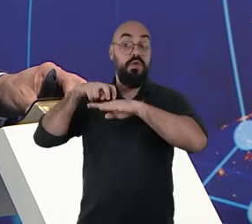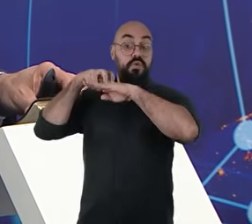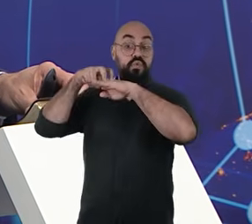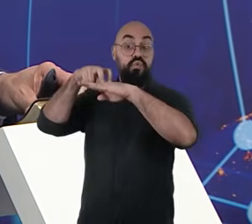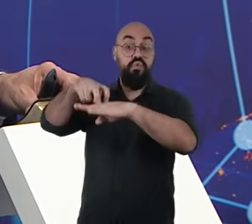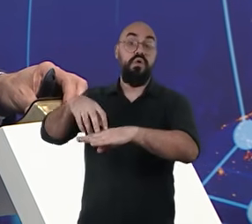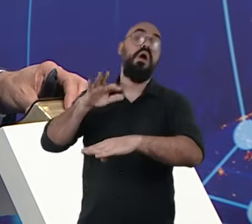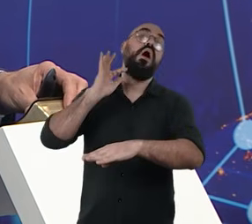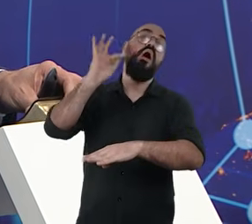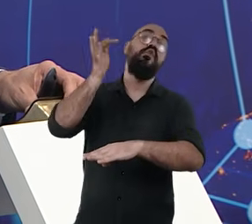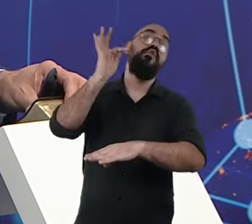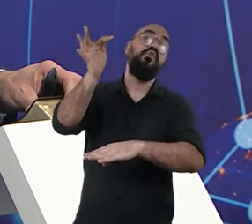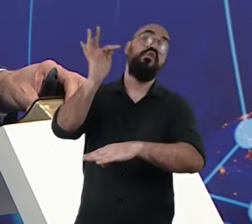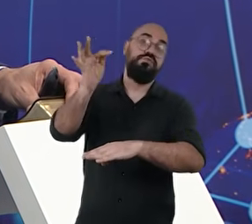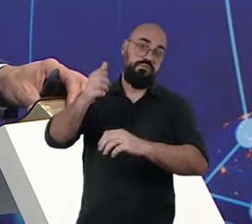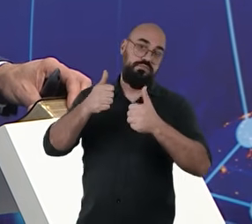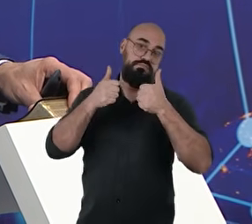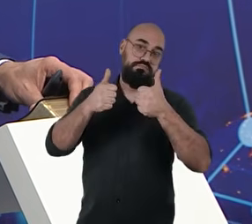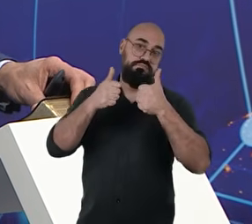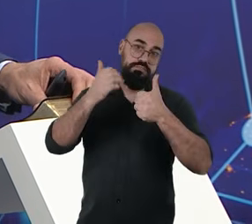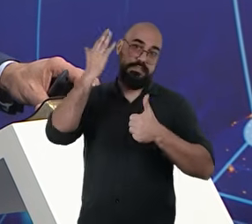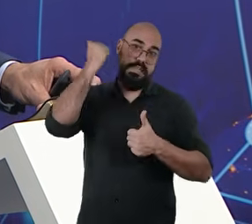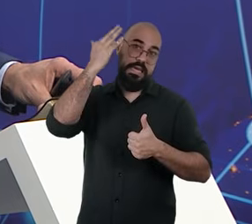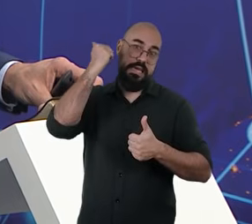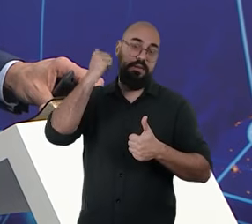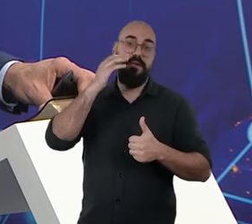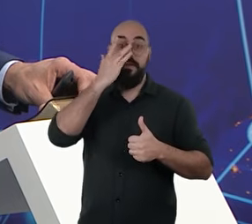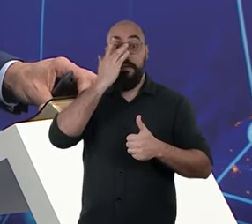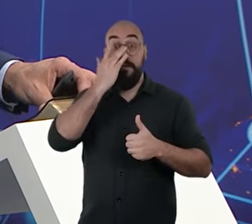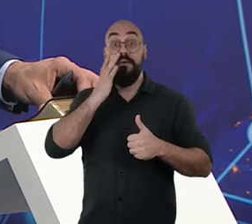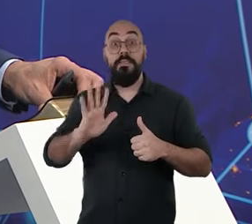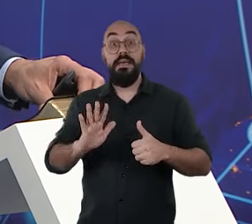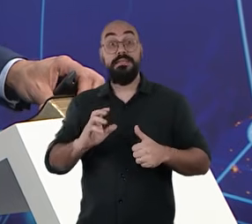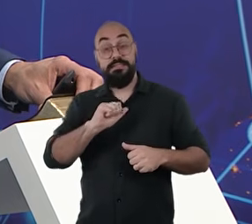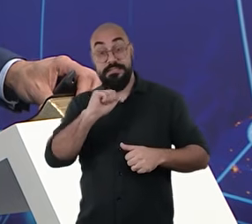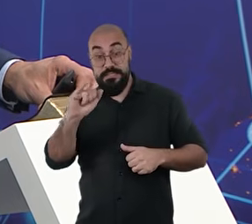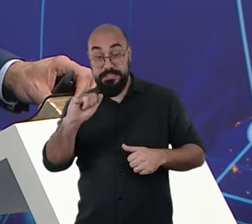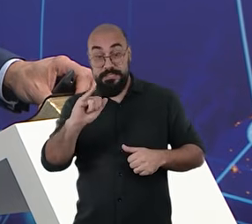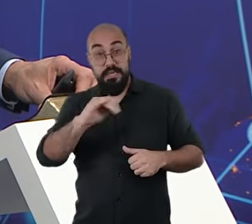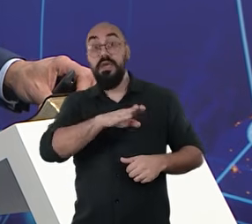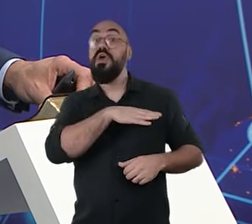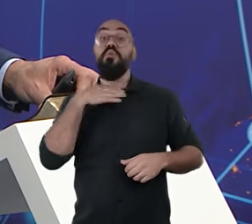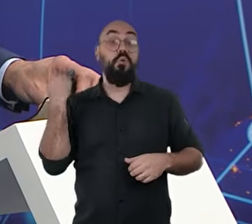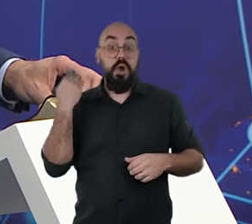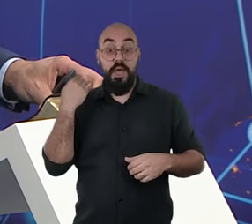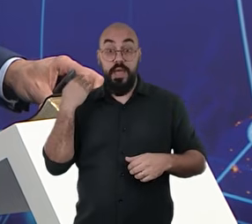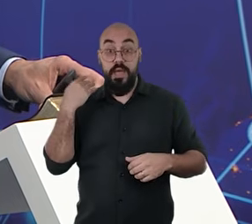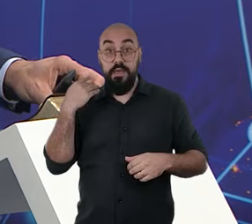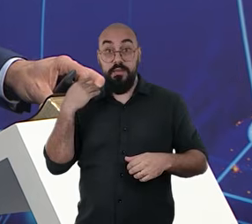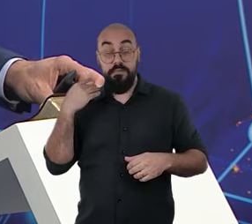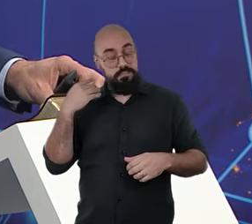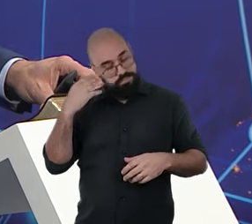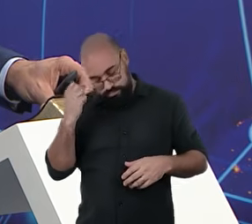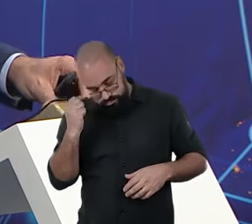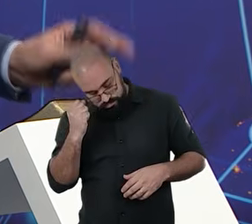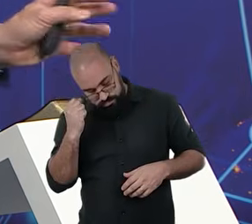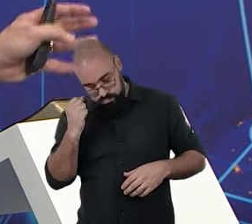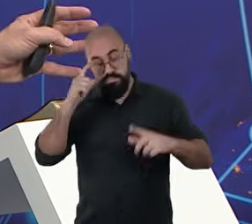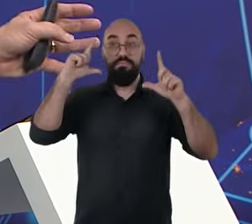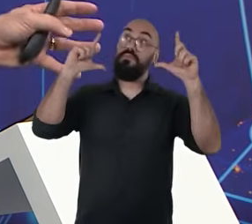no futuro, nós sabemos disso. Só que se eu descansar hoje, a volta de Jesus será